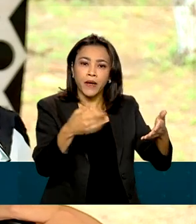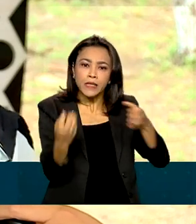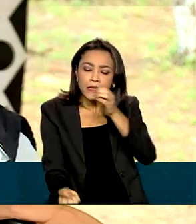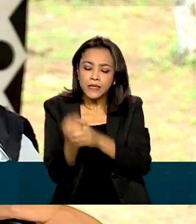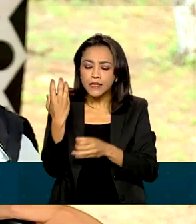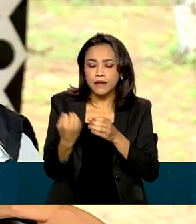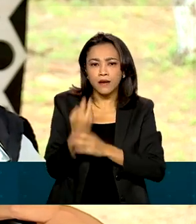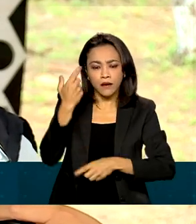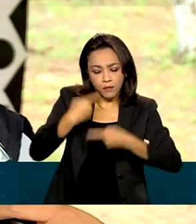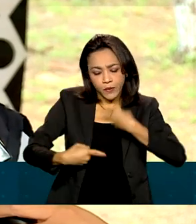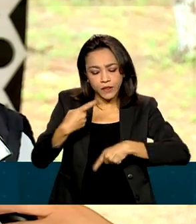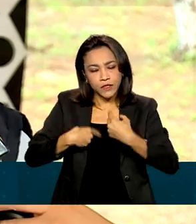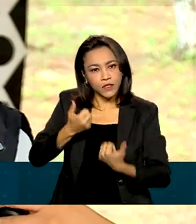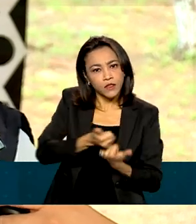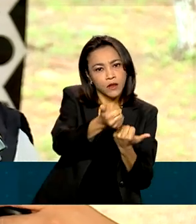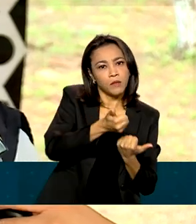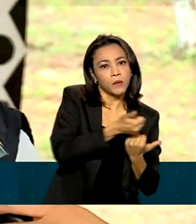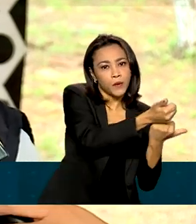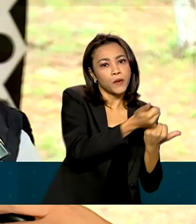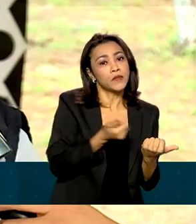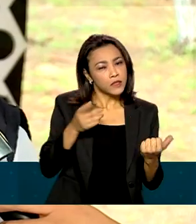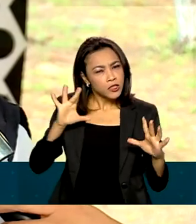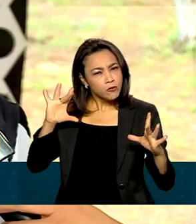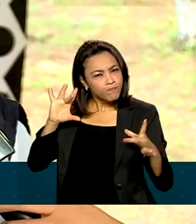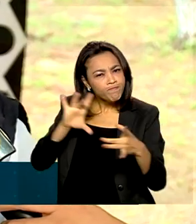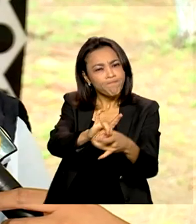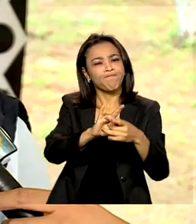políticas públicas de assistência que sejam realmente de acordo com a realidade de